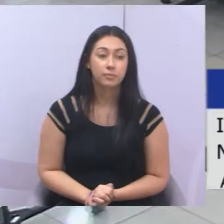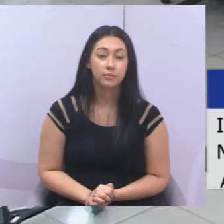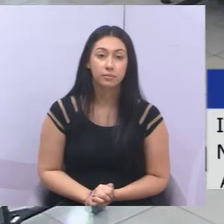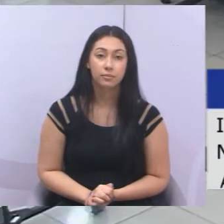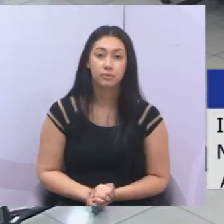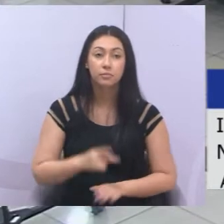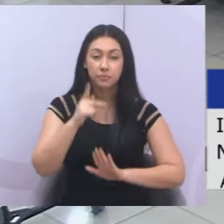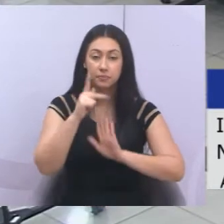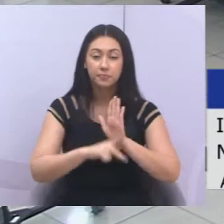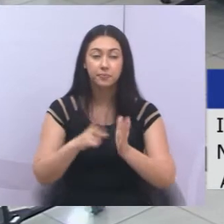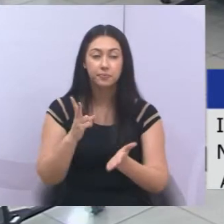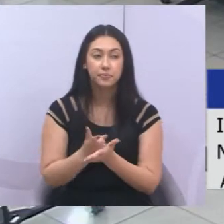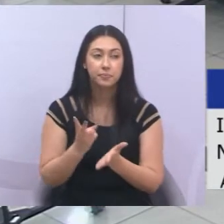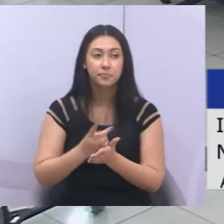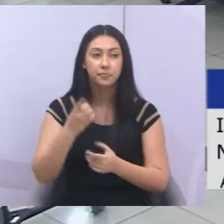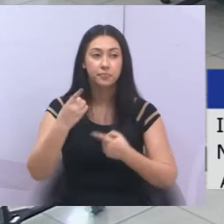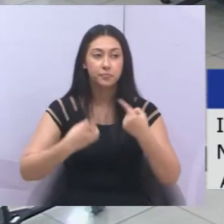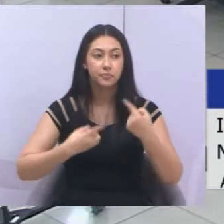Projeto continua em discussão.